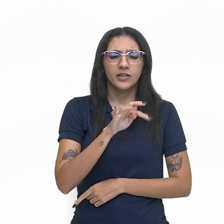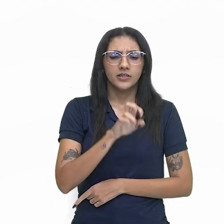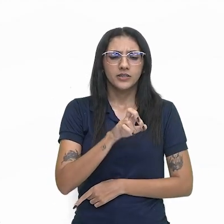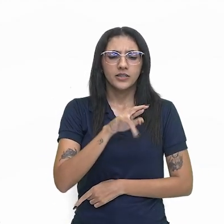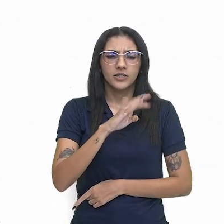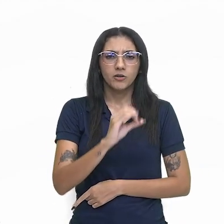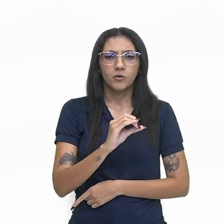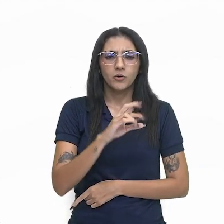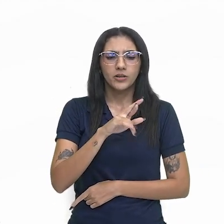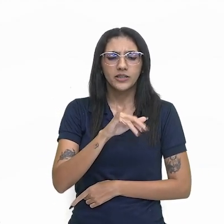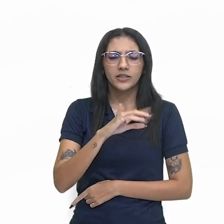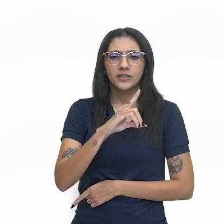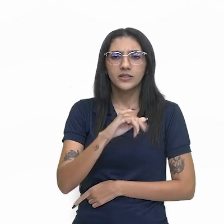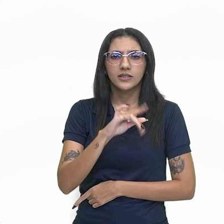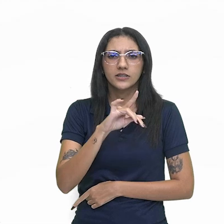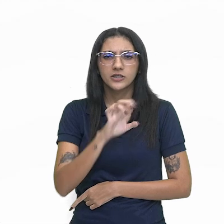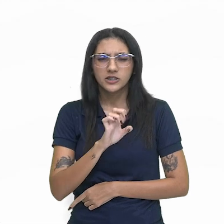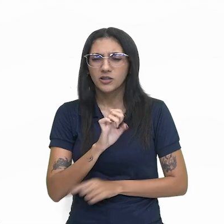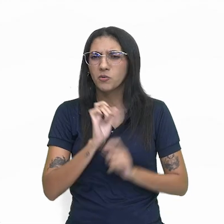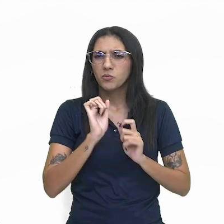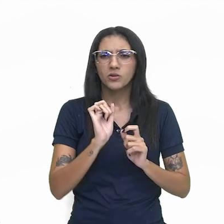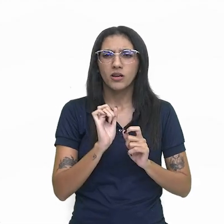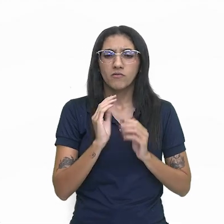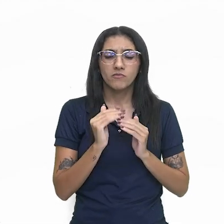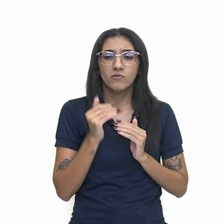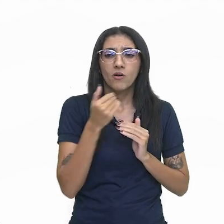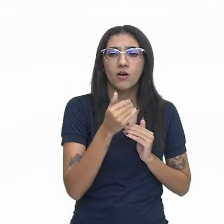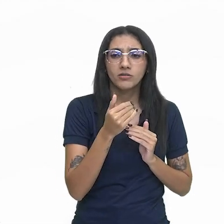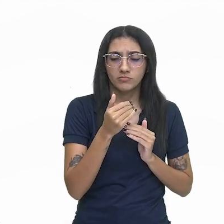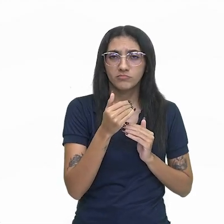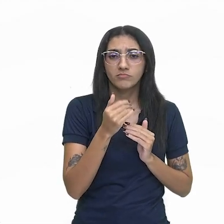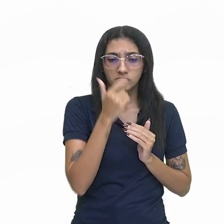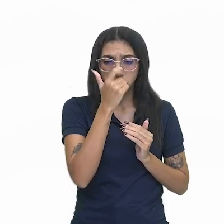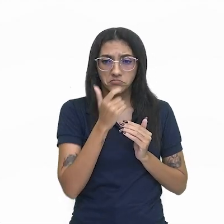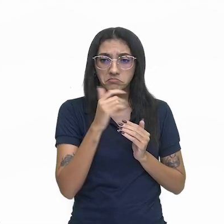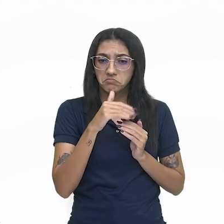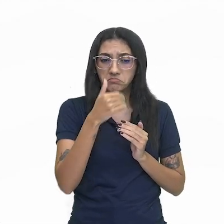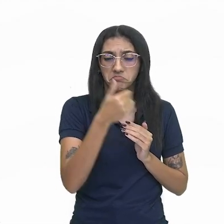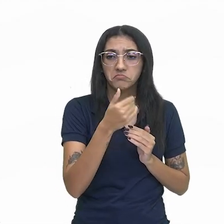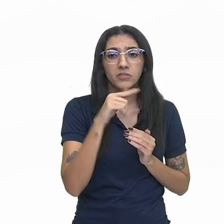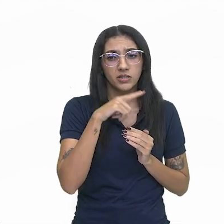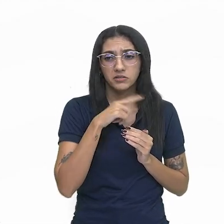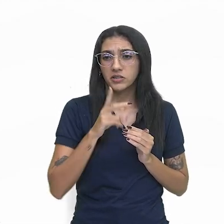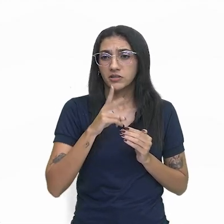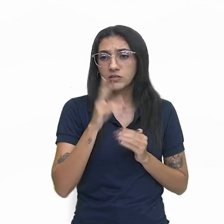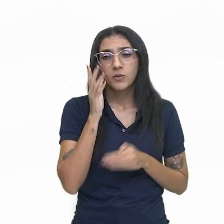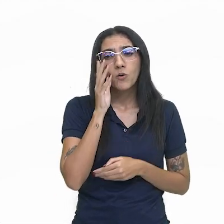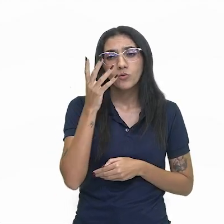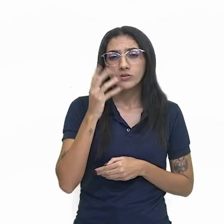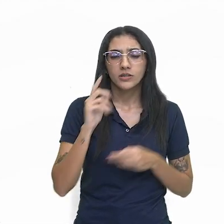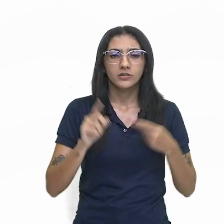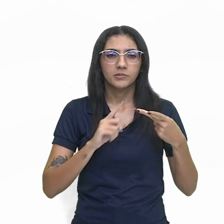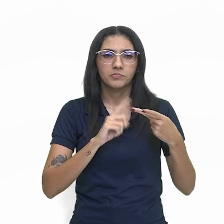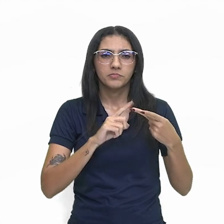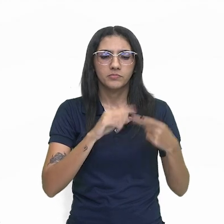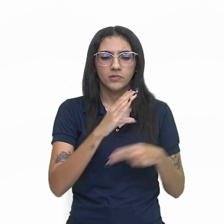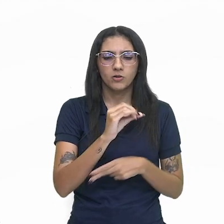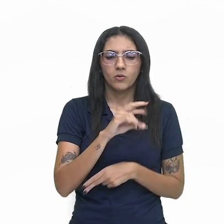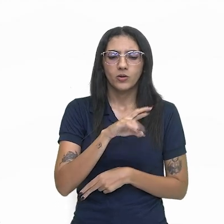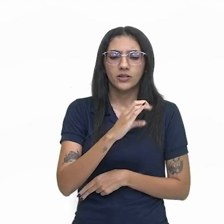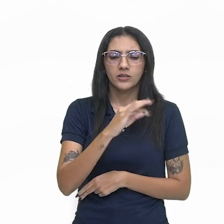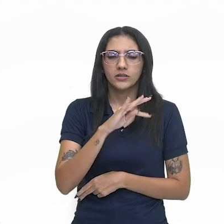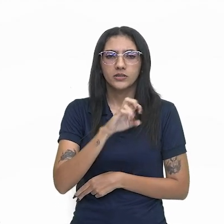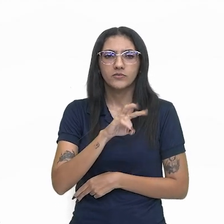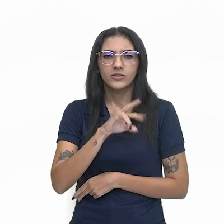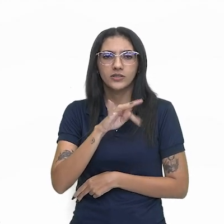exterioridade. O fato social é exterior ao indivíduo, ele existe independente de nós. A coercitividade. O